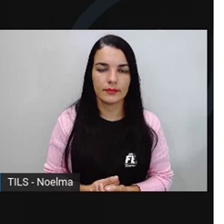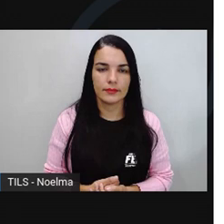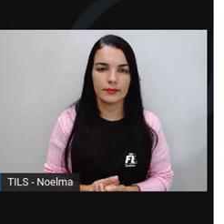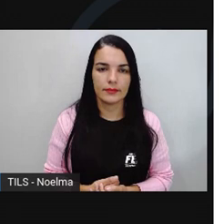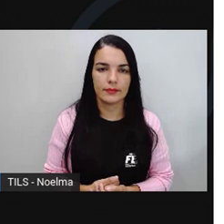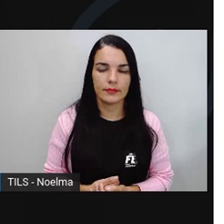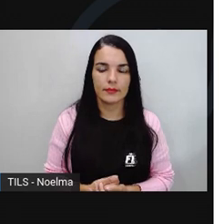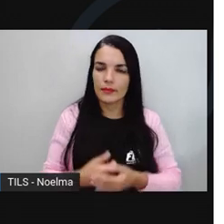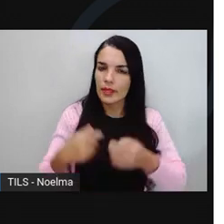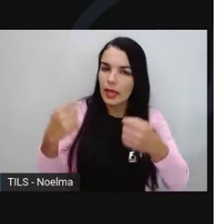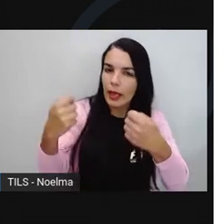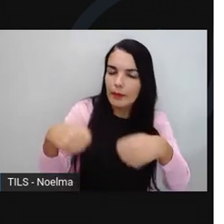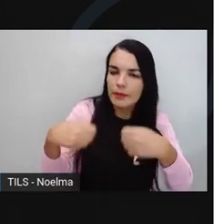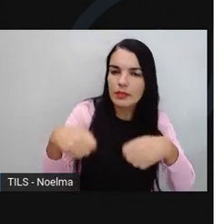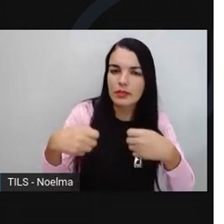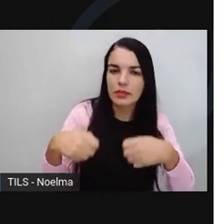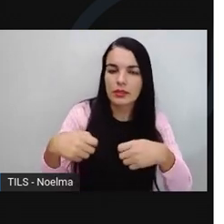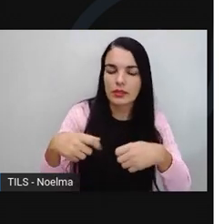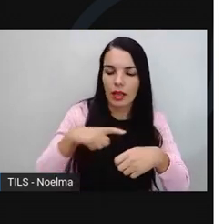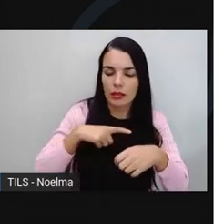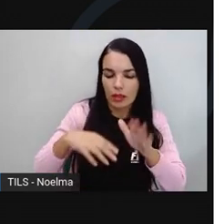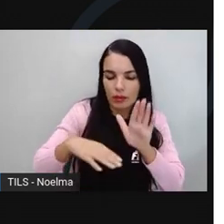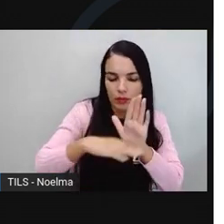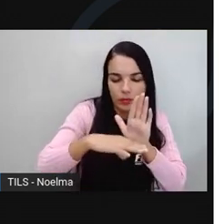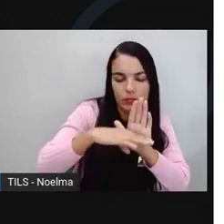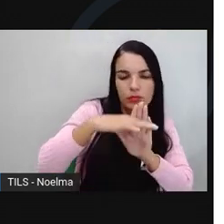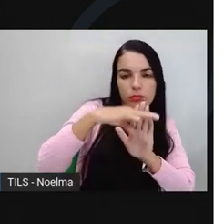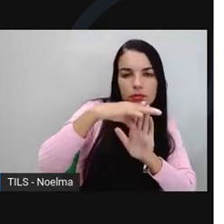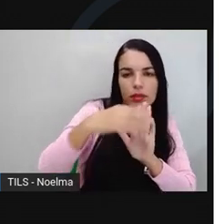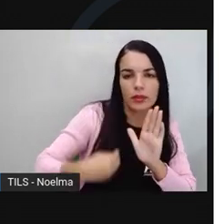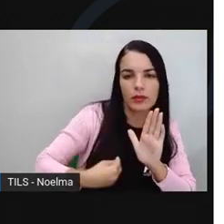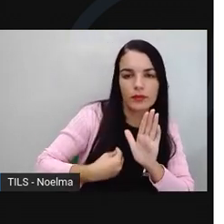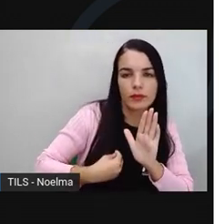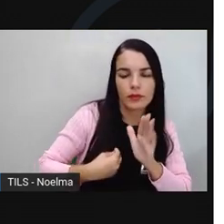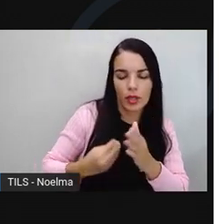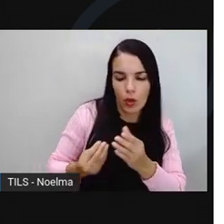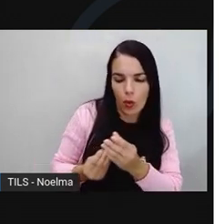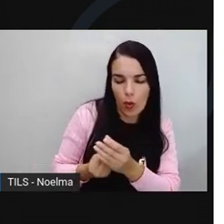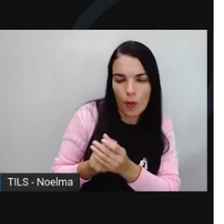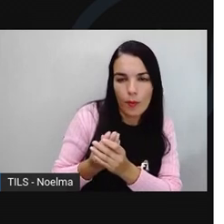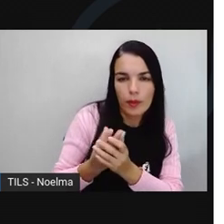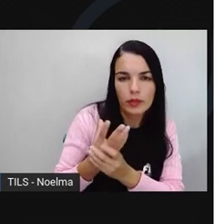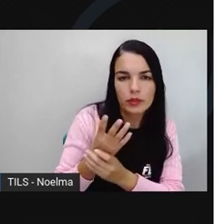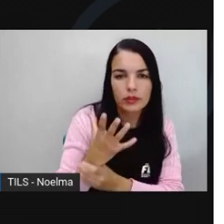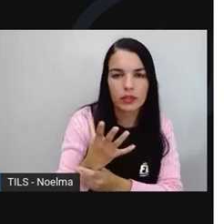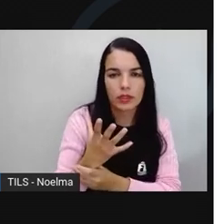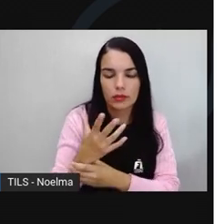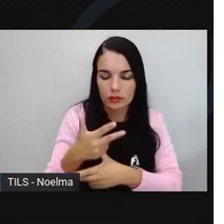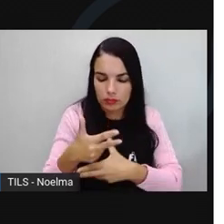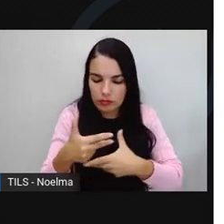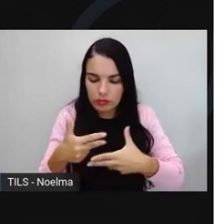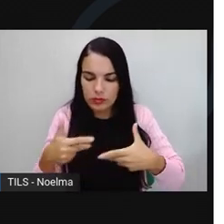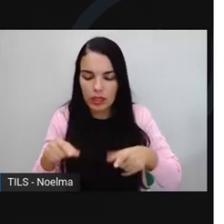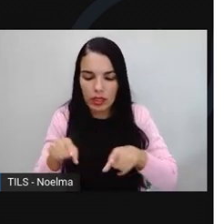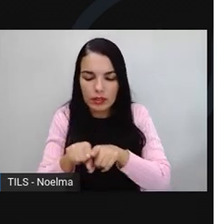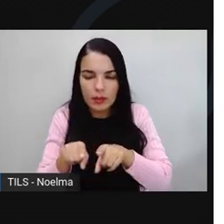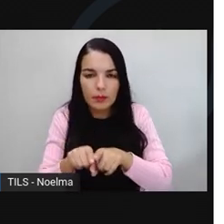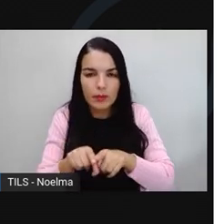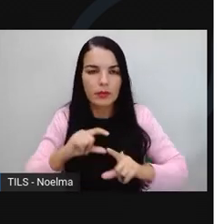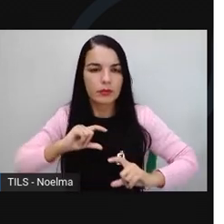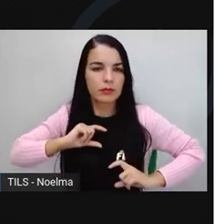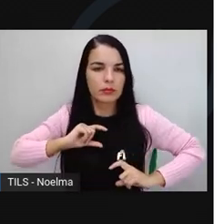Ela é necessária em todos os processos vitais, desde a síntese de um aminoácido até a produção de um órgão.